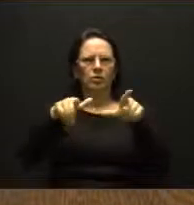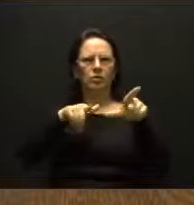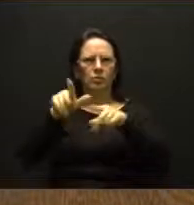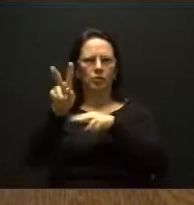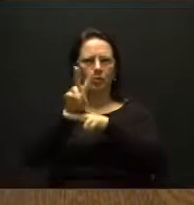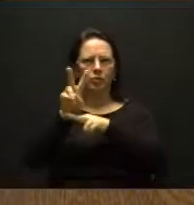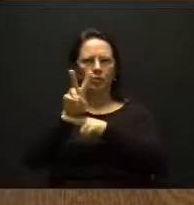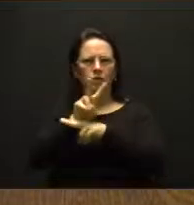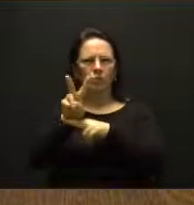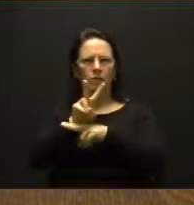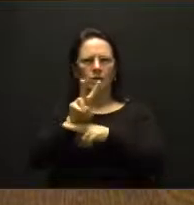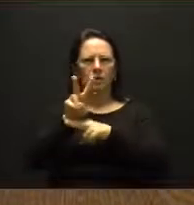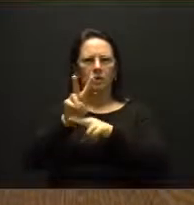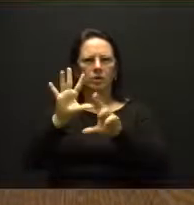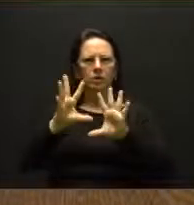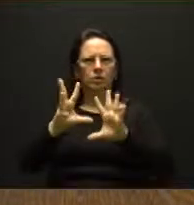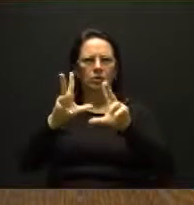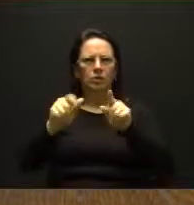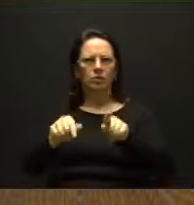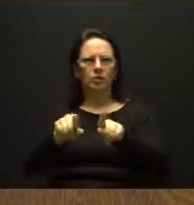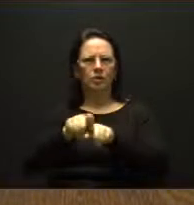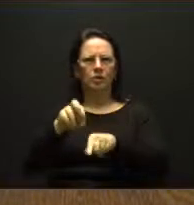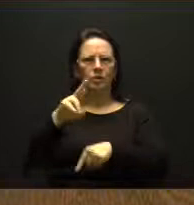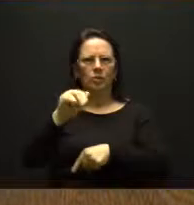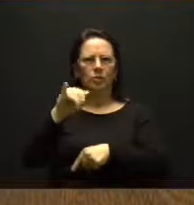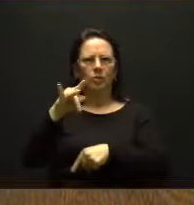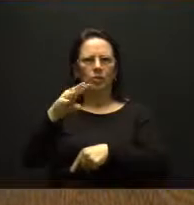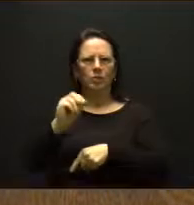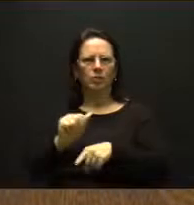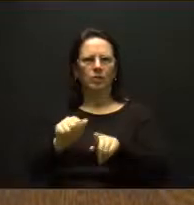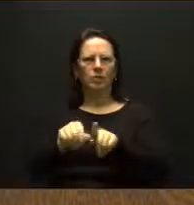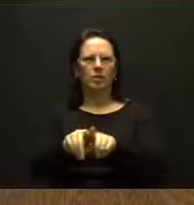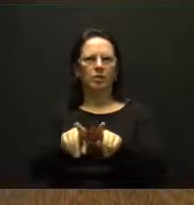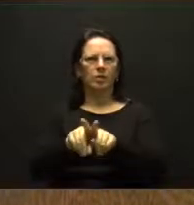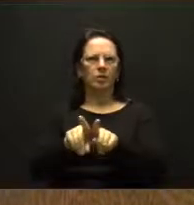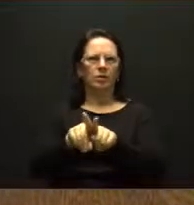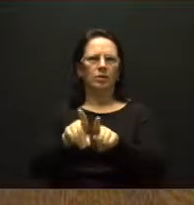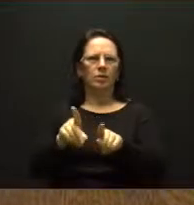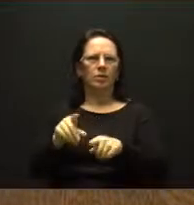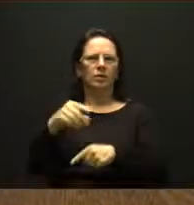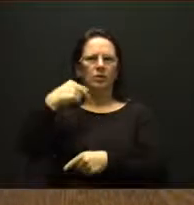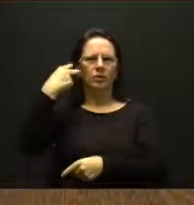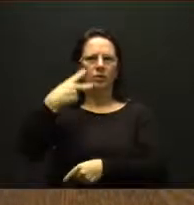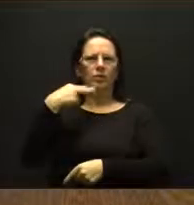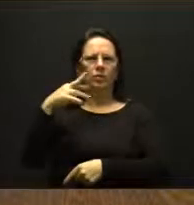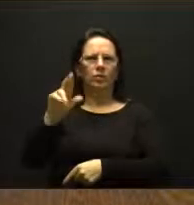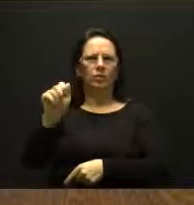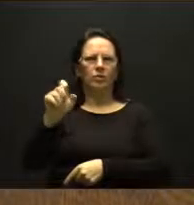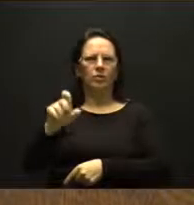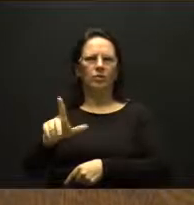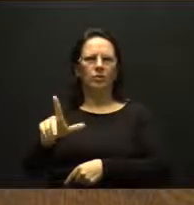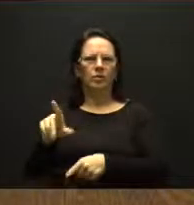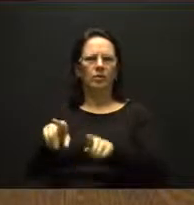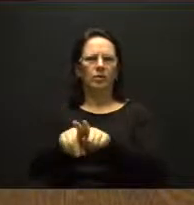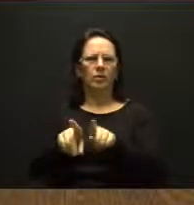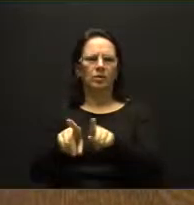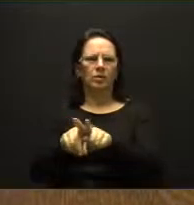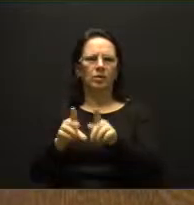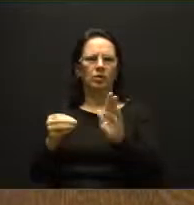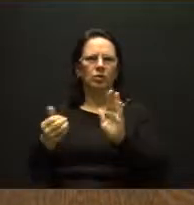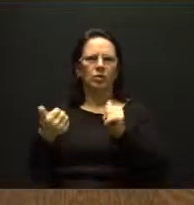e limpeza rodoviária municipal rafael de souza vilar